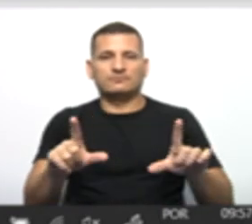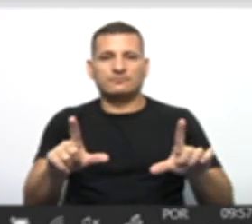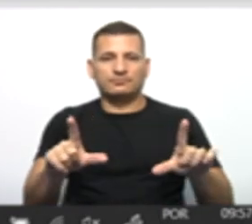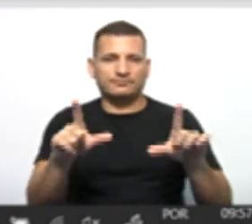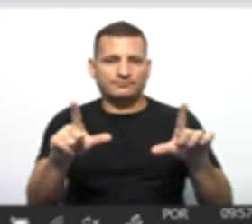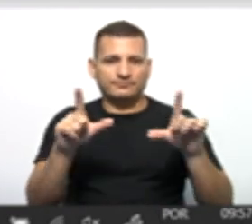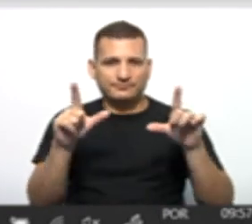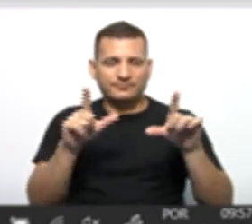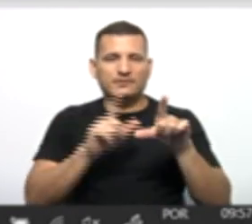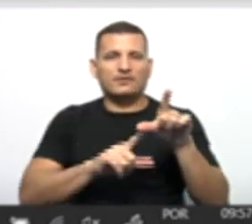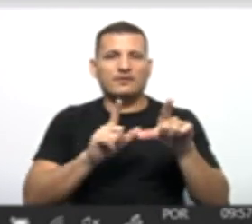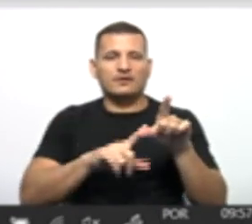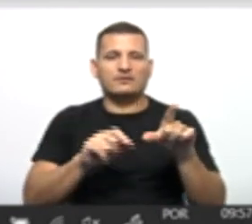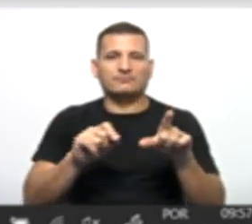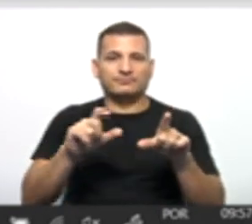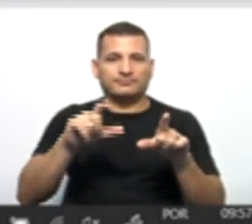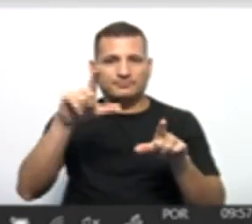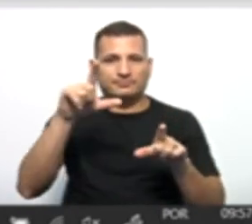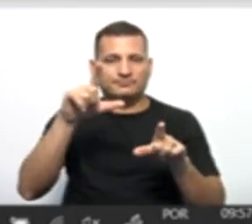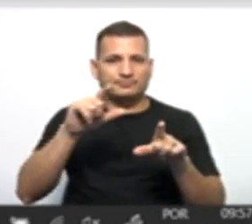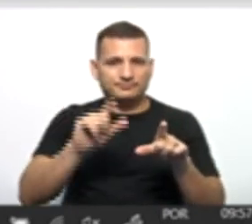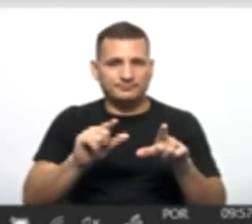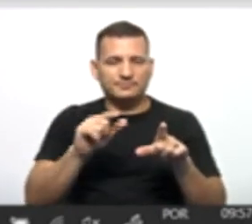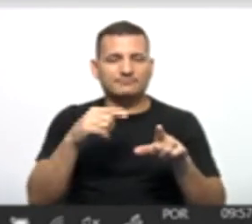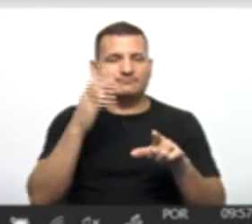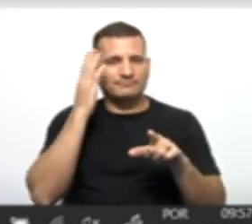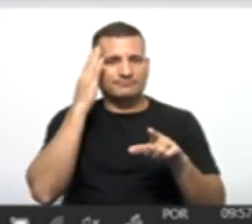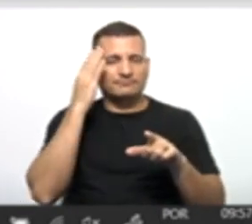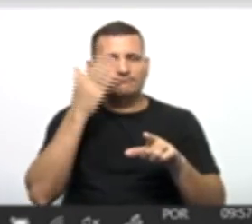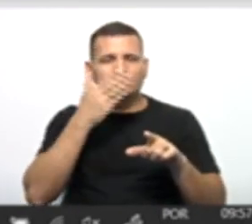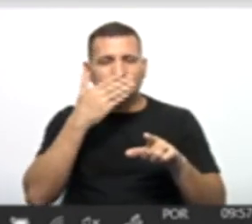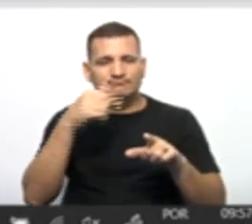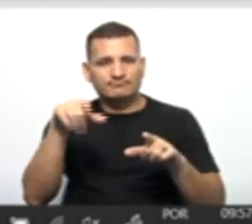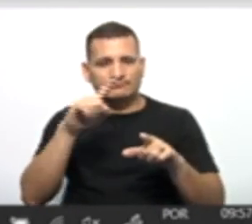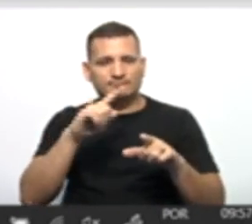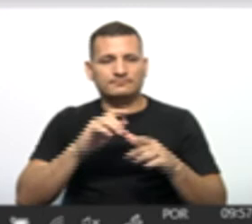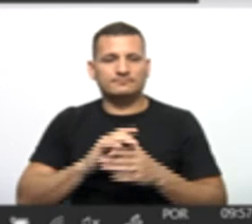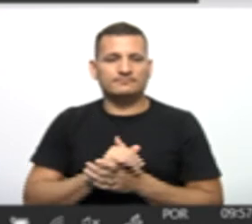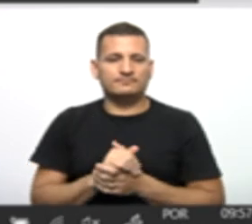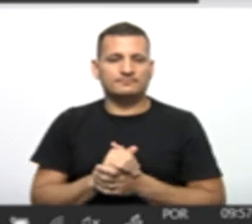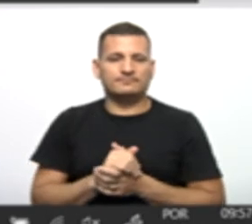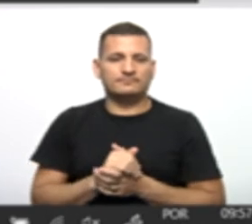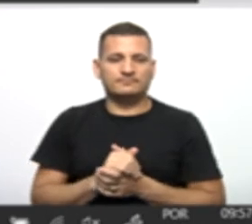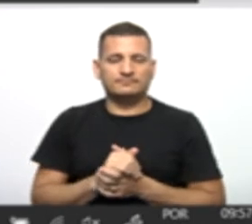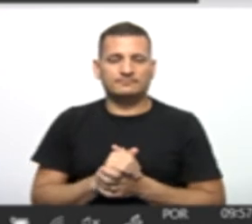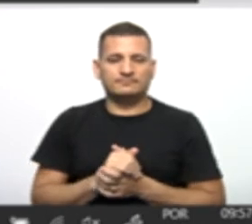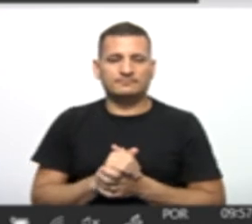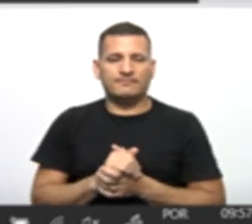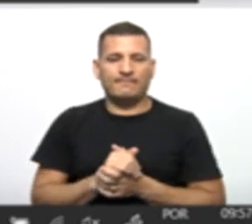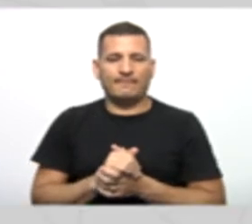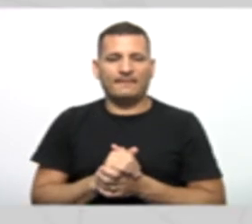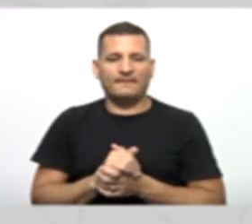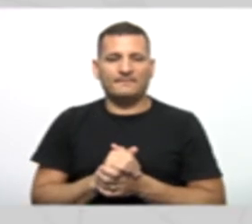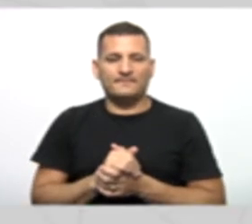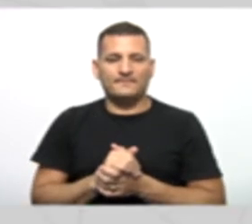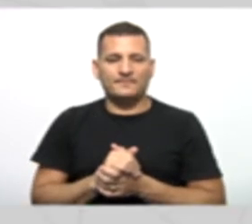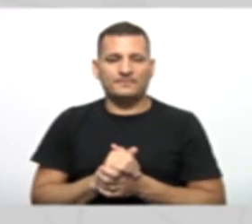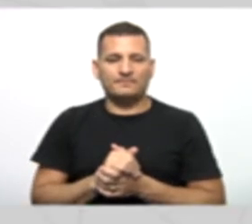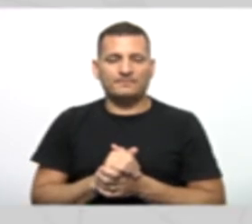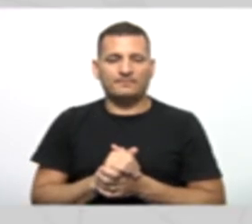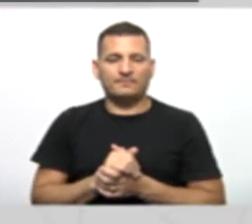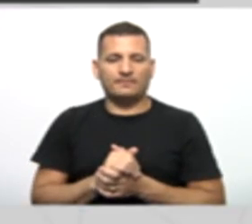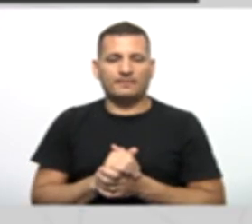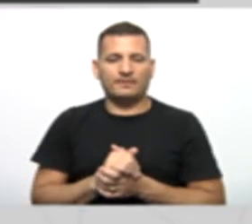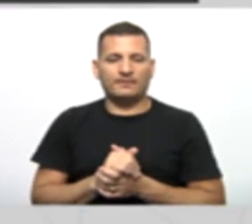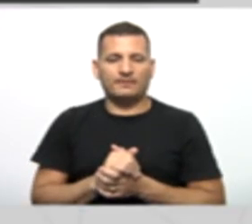aumentei as letras dele. Eu sei que está muito pequeno para vocês aí. Então vamos fazer o seguinte. Vamos fazer essa nossa resposta